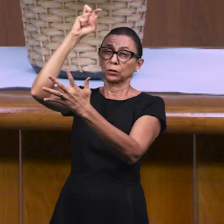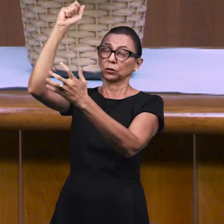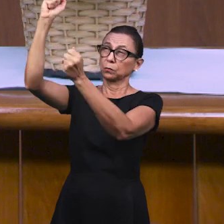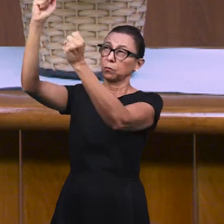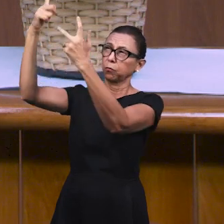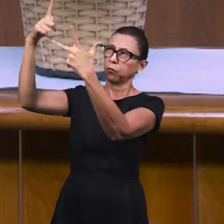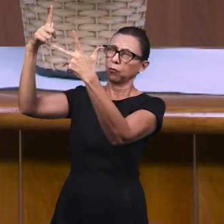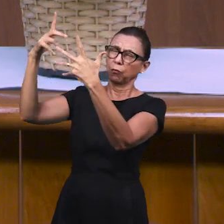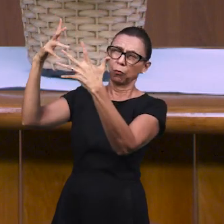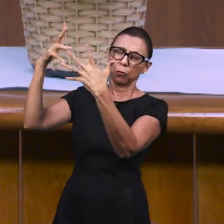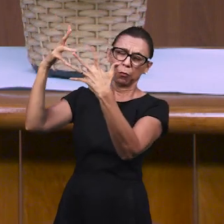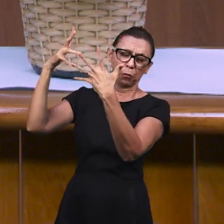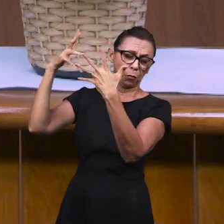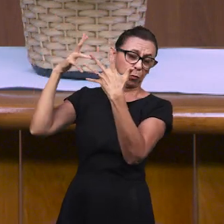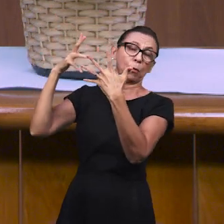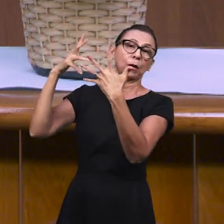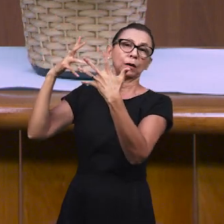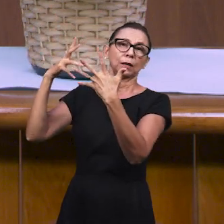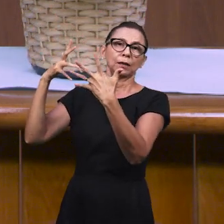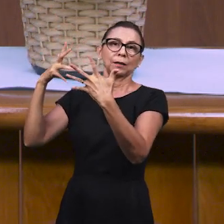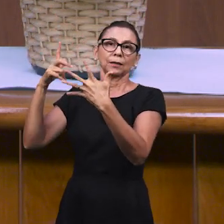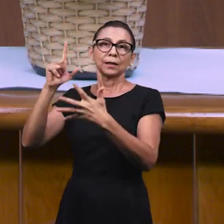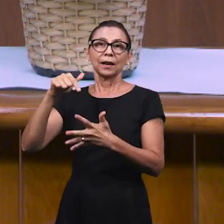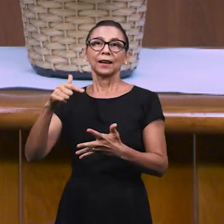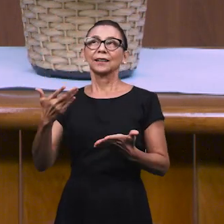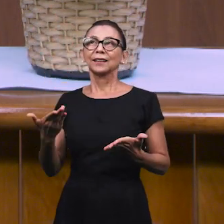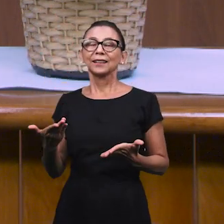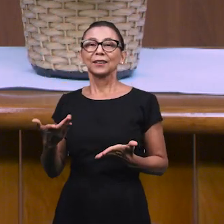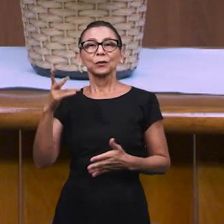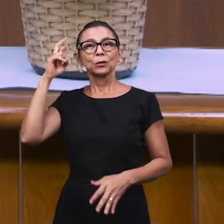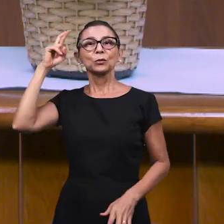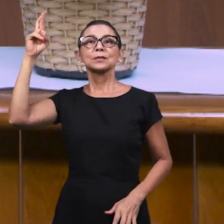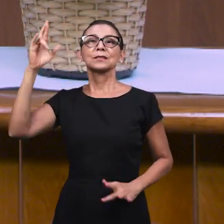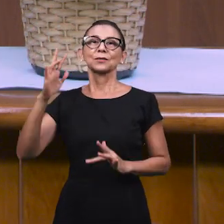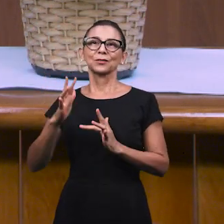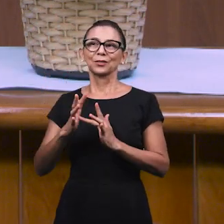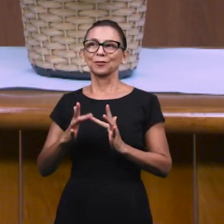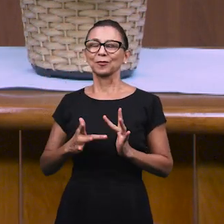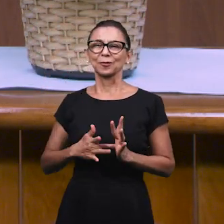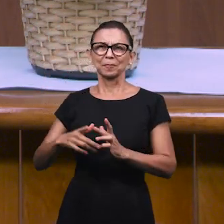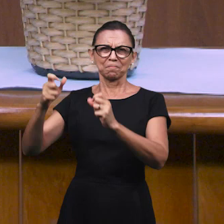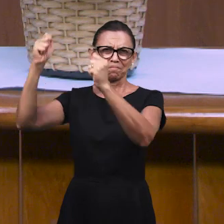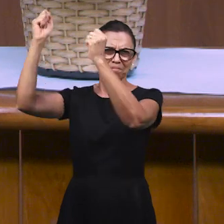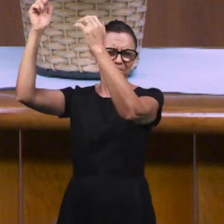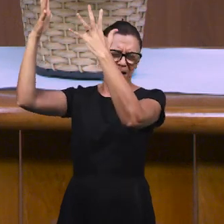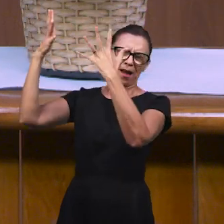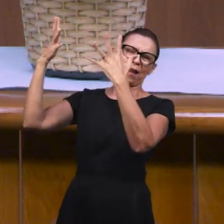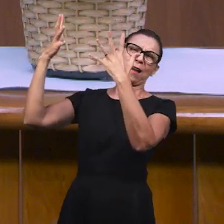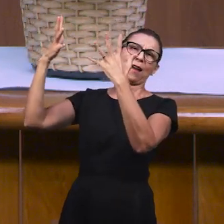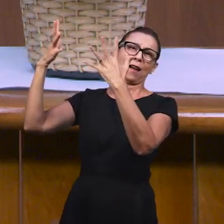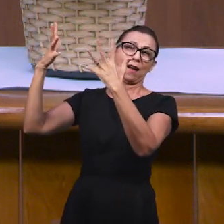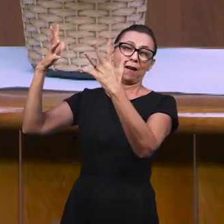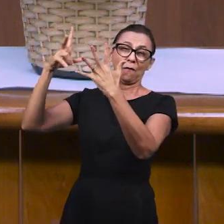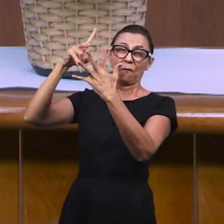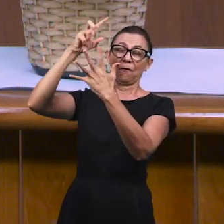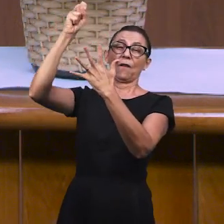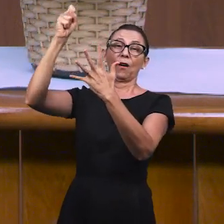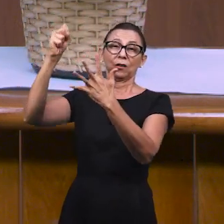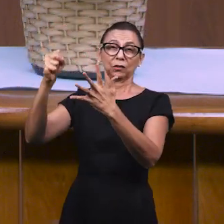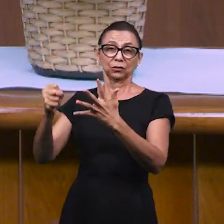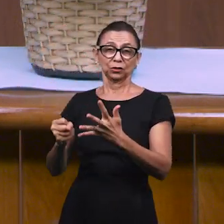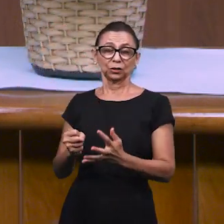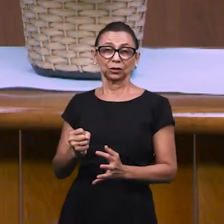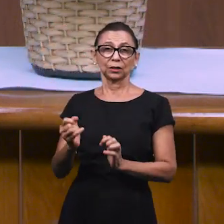Senhor, ela é maior luz de todas, porque Ele é o Senhor nosso. É o Senhor que entra, um brilho que entra na